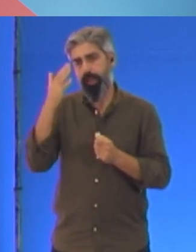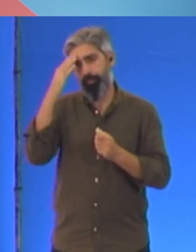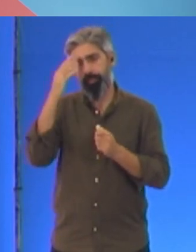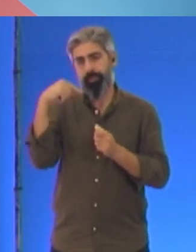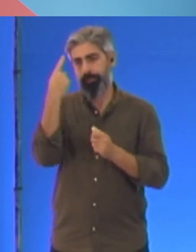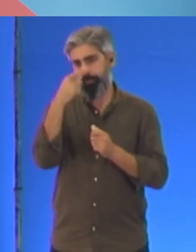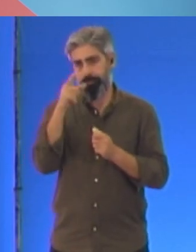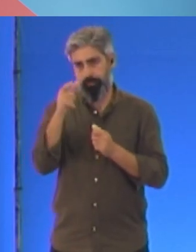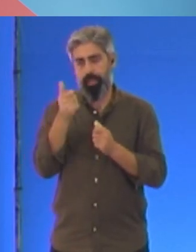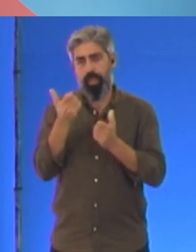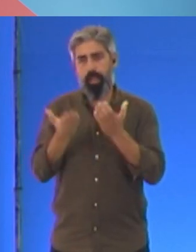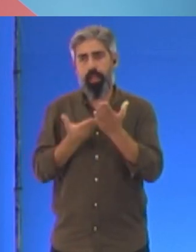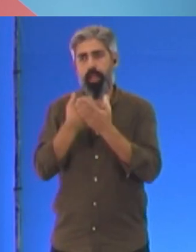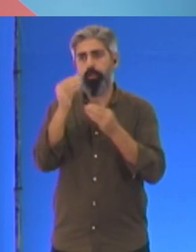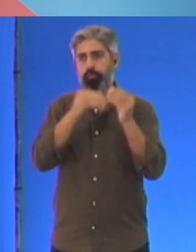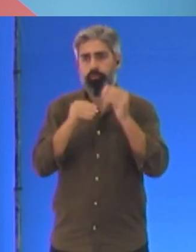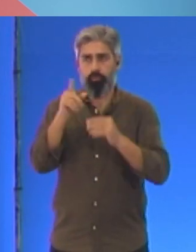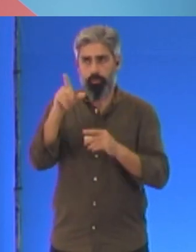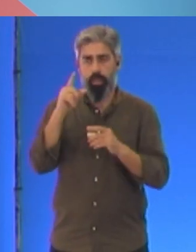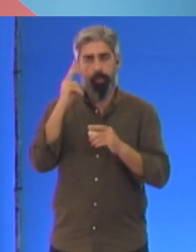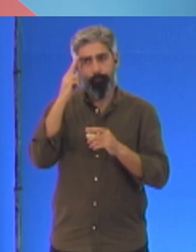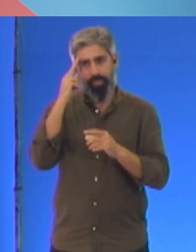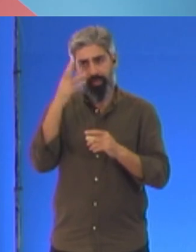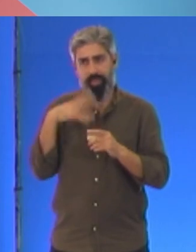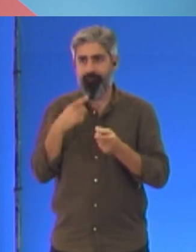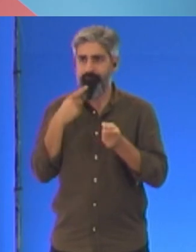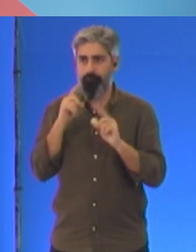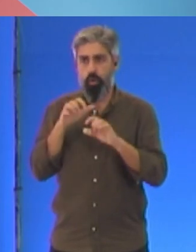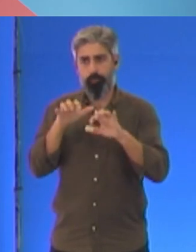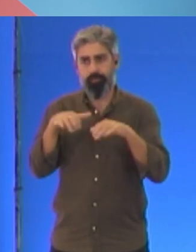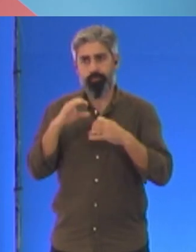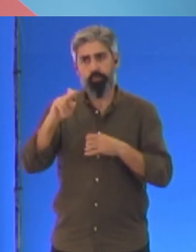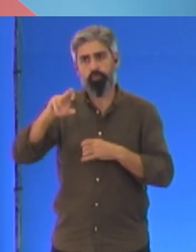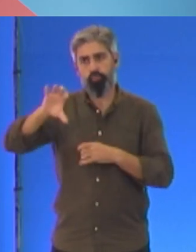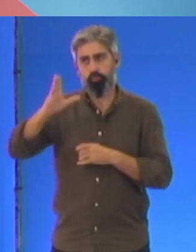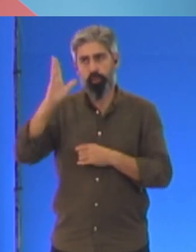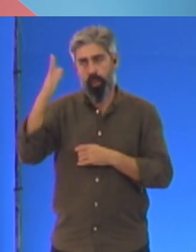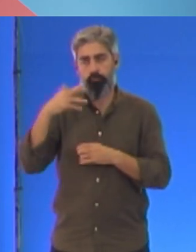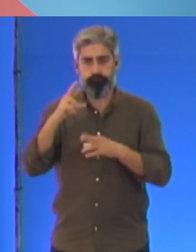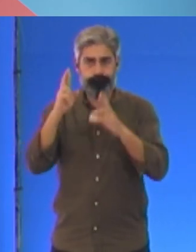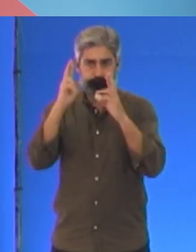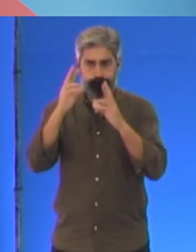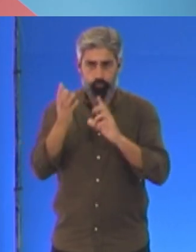regionais da Madeira queremos O Regresso do bloco ao Parlamento regional